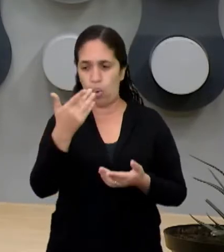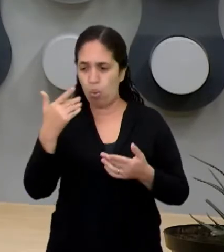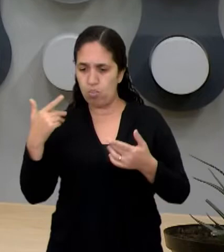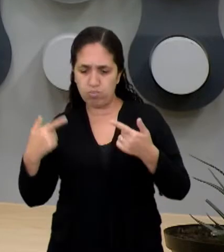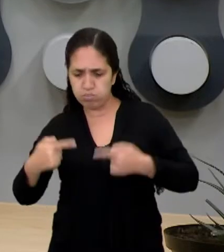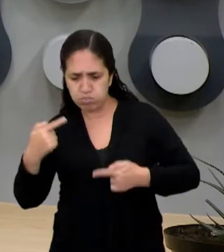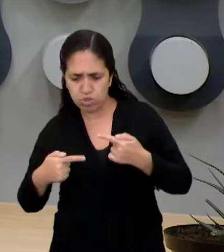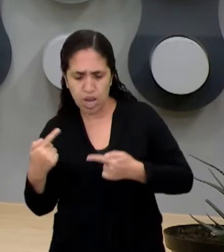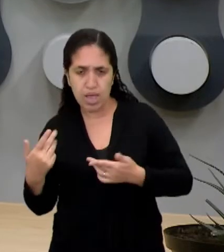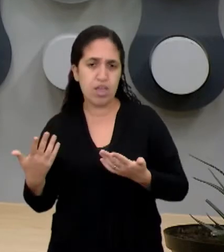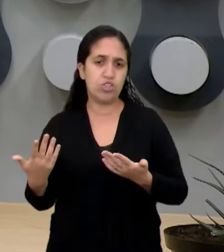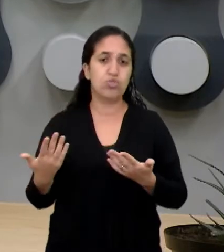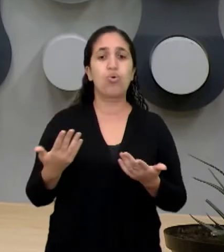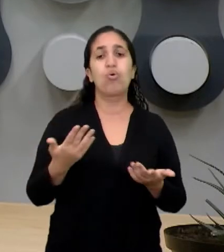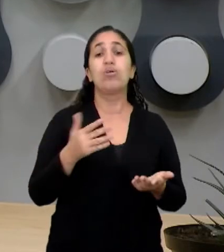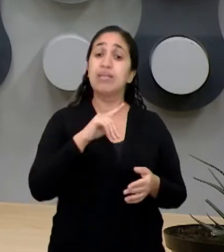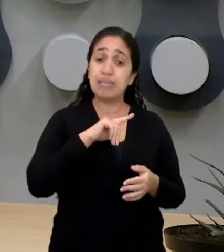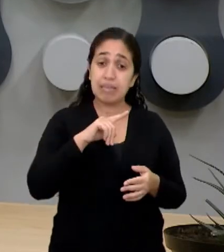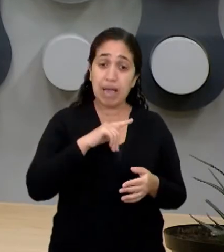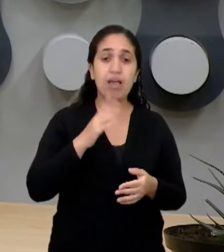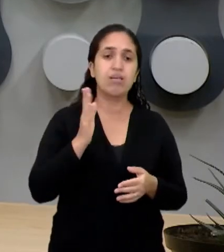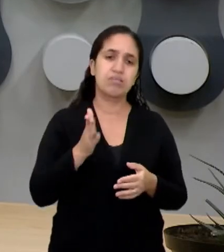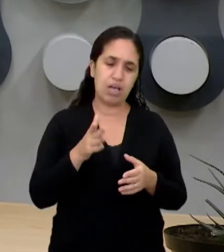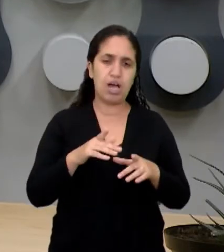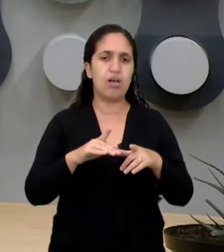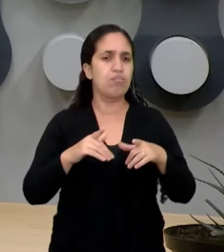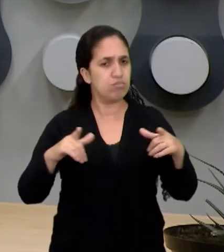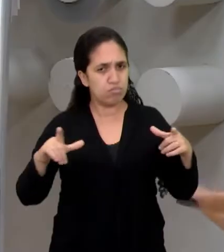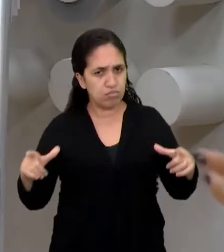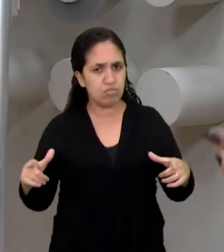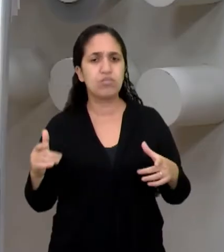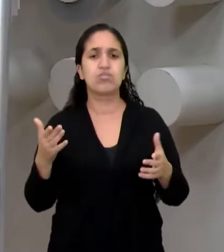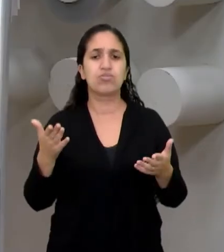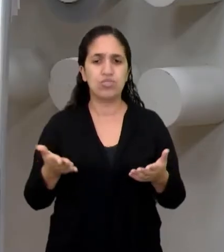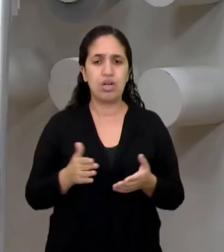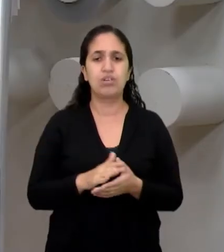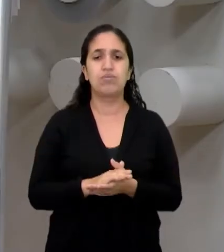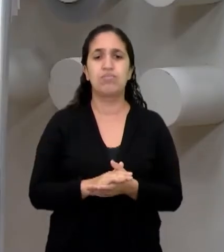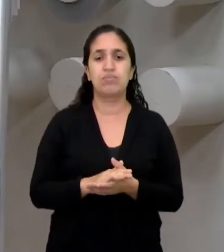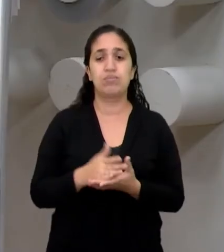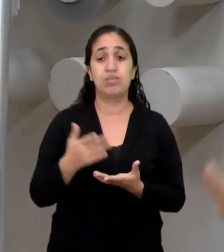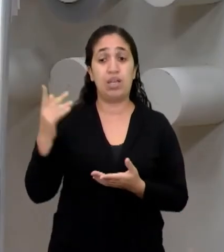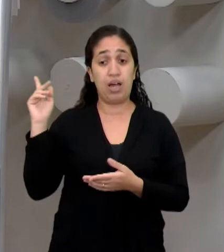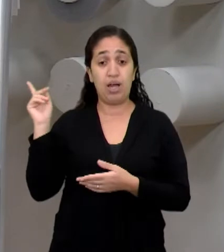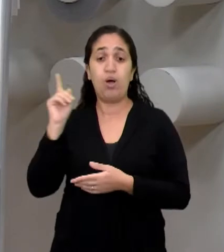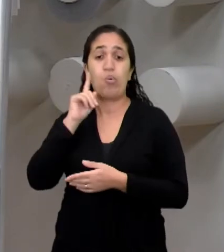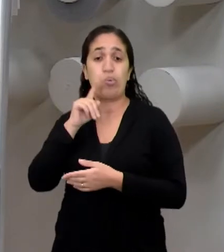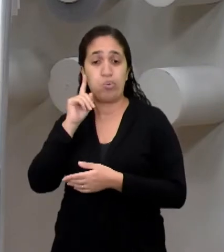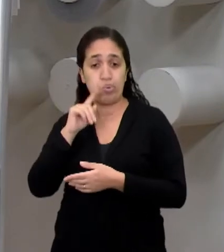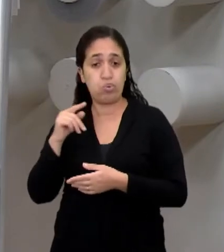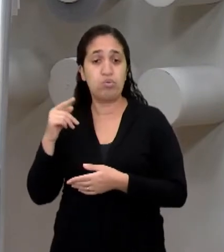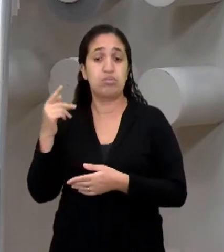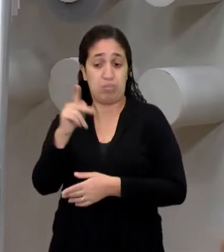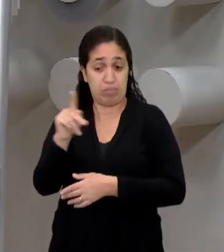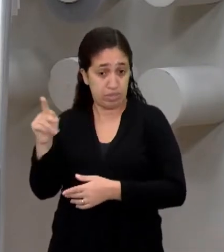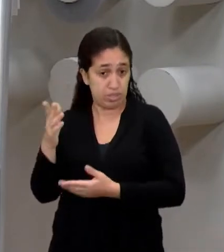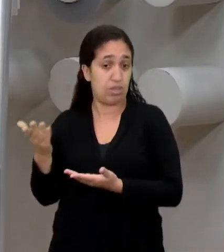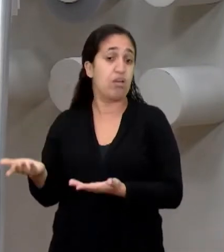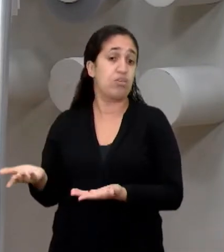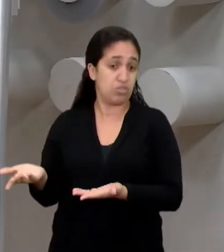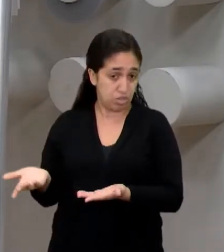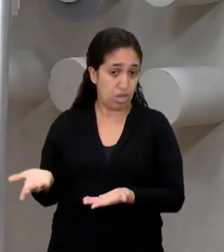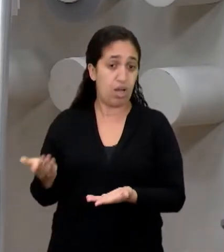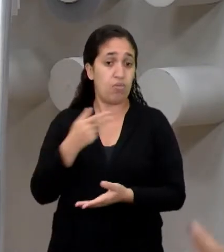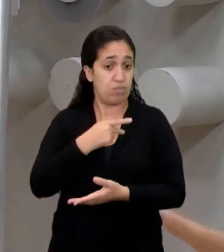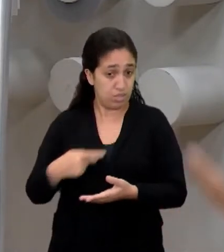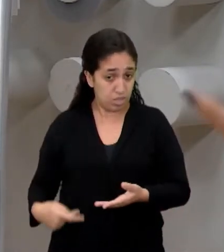políticos negros, embora a gente tenha crescido um pouco, né, com o ex-presidente dos Estados Unidos, que foi um ganho, né? Sim. Que